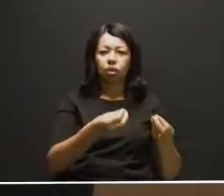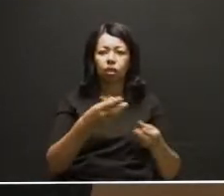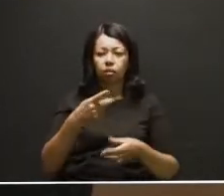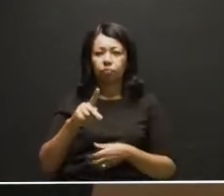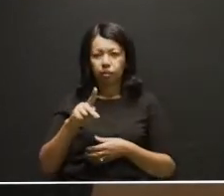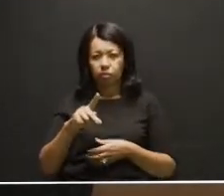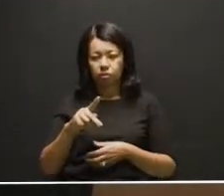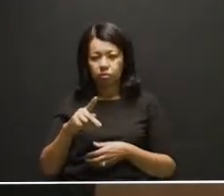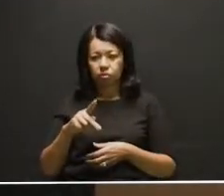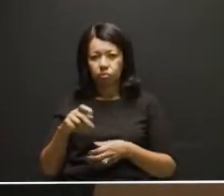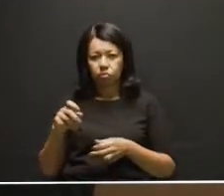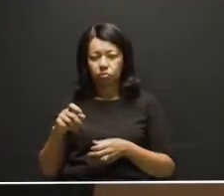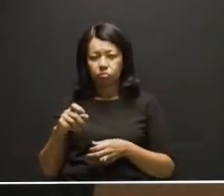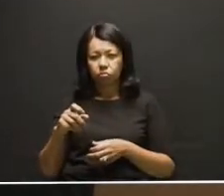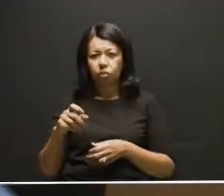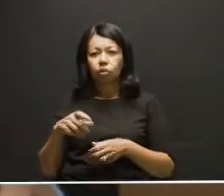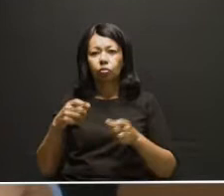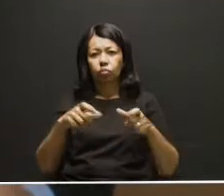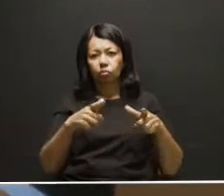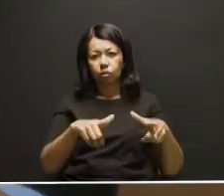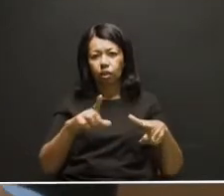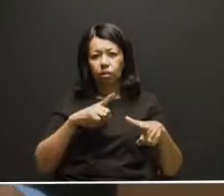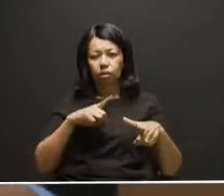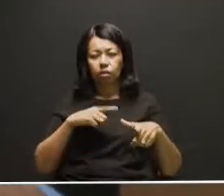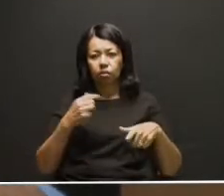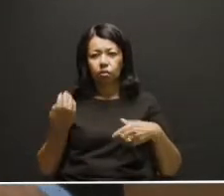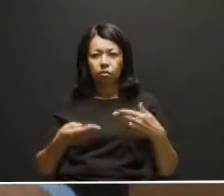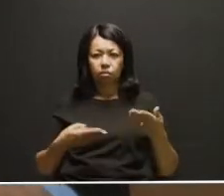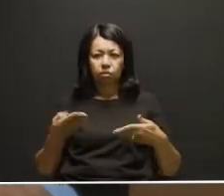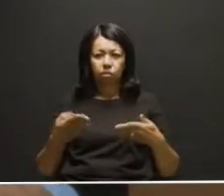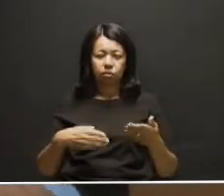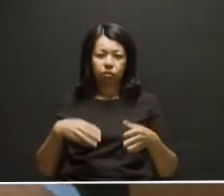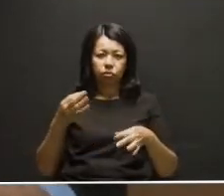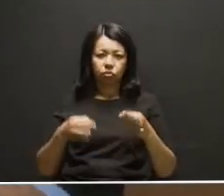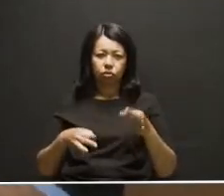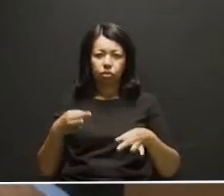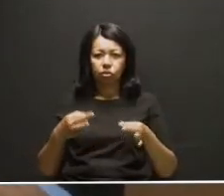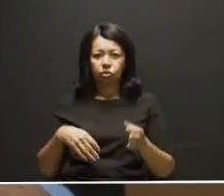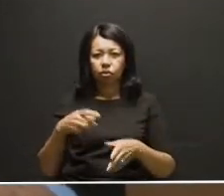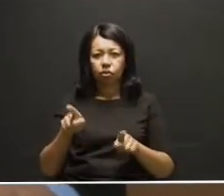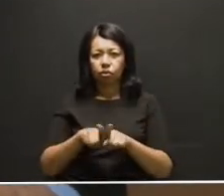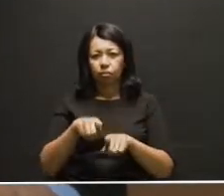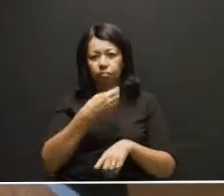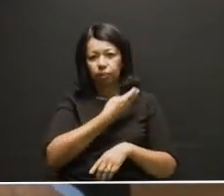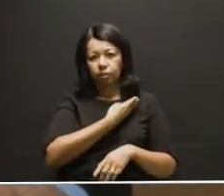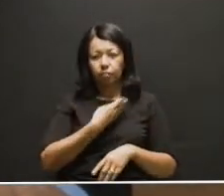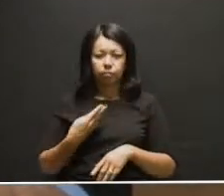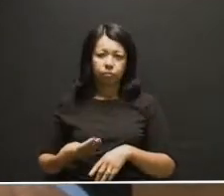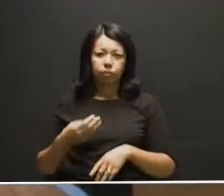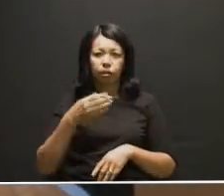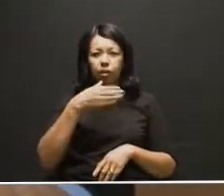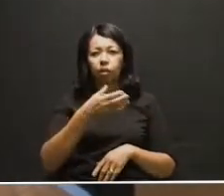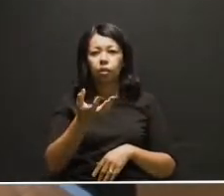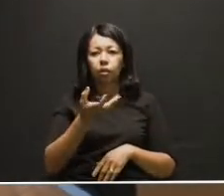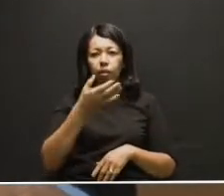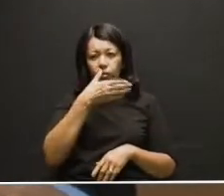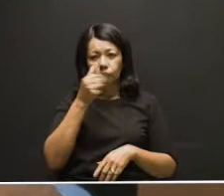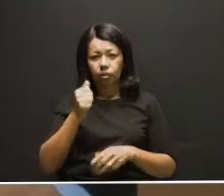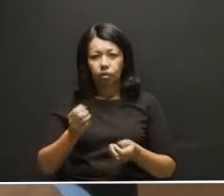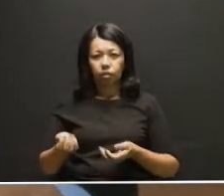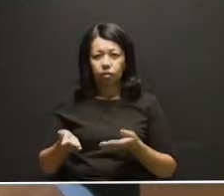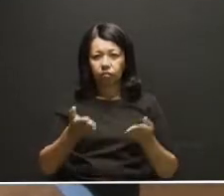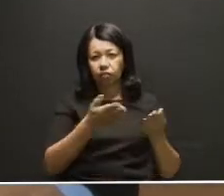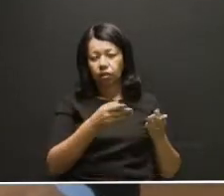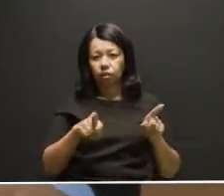de seus órgãos nem do regime jurídico dos servidores públicos visando aprimorar o presente projeto de lei encaminhamos a